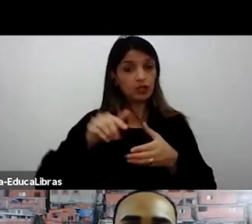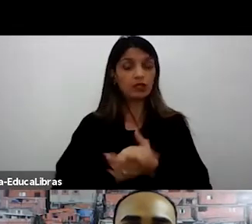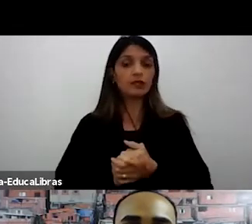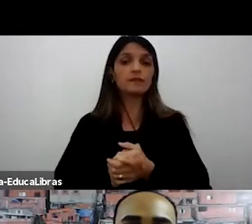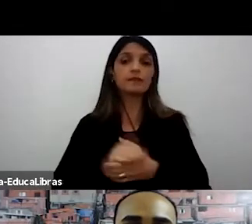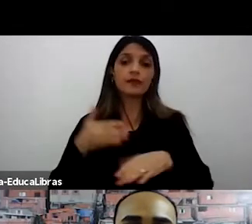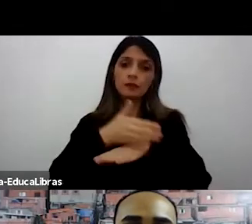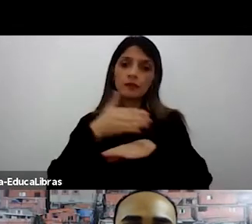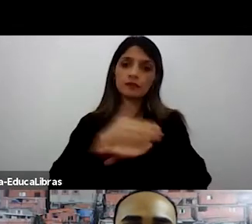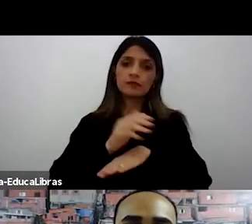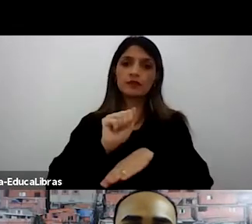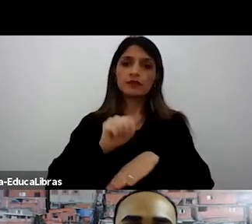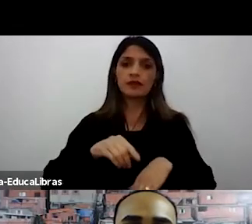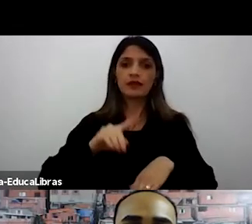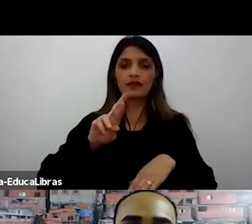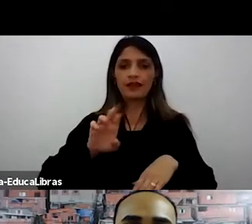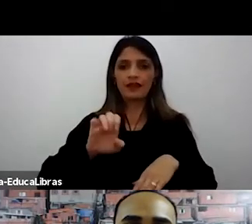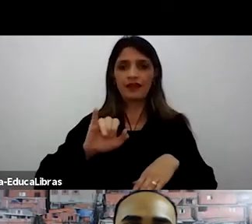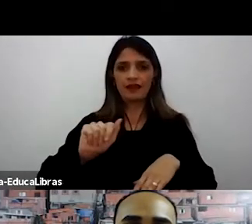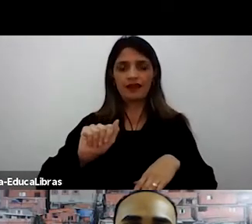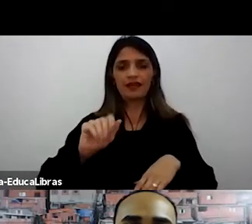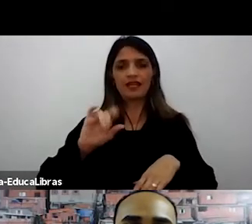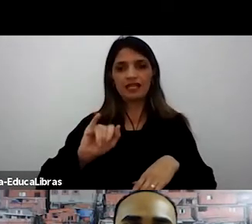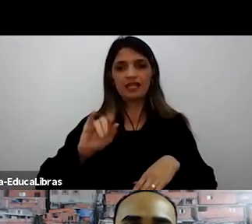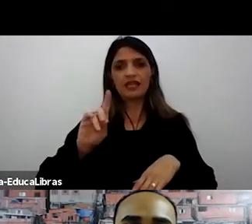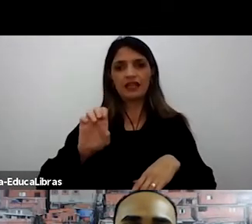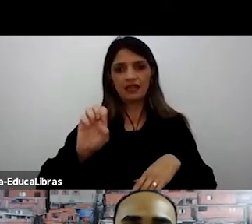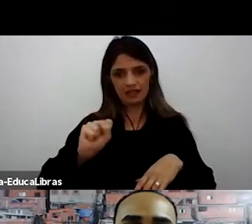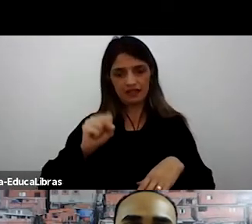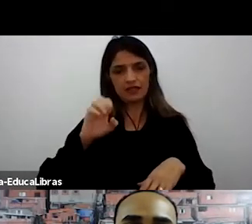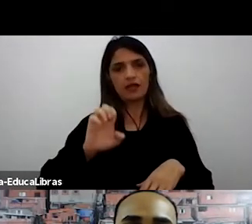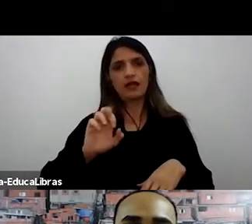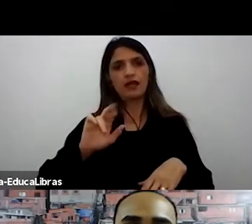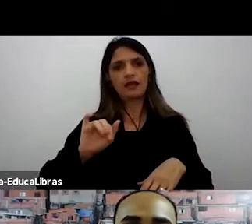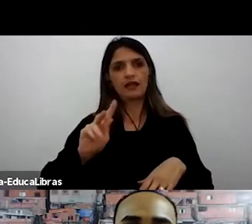da Andrea, do IDES, da própria Erika, do GIF, e da